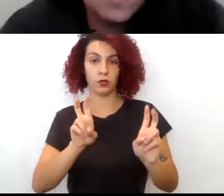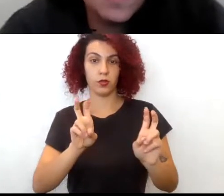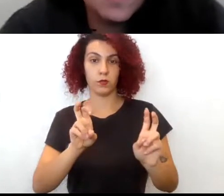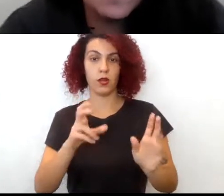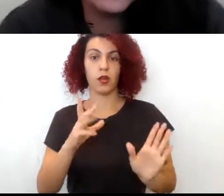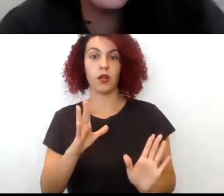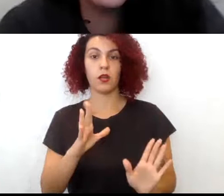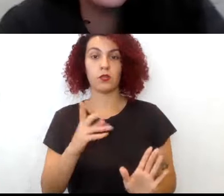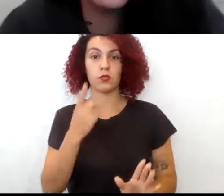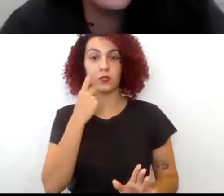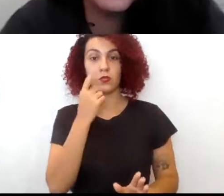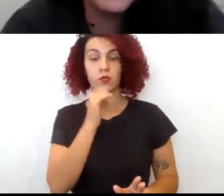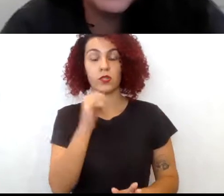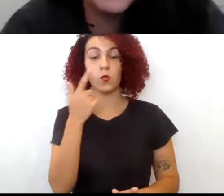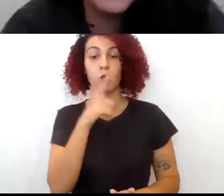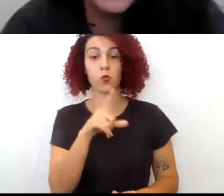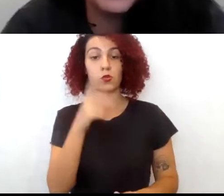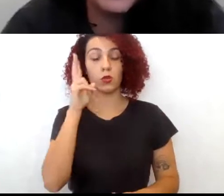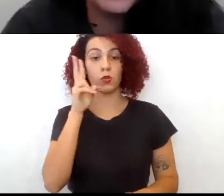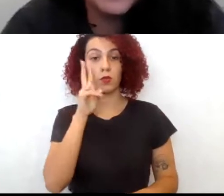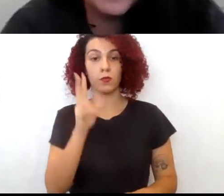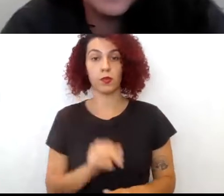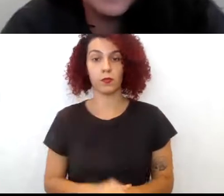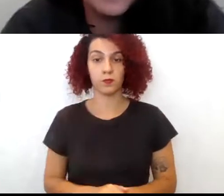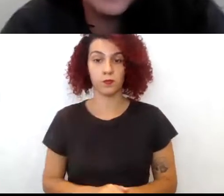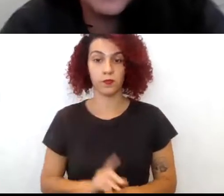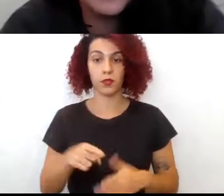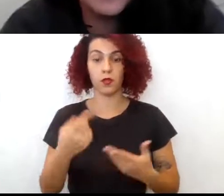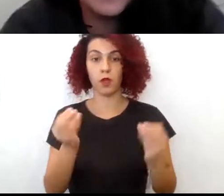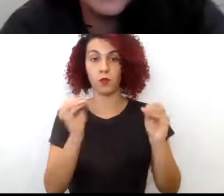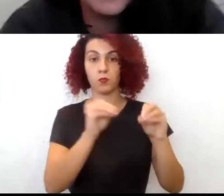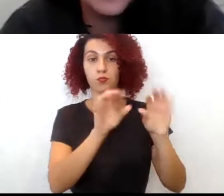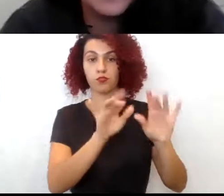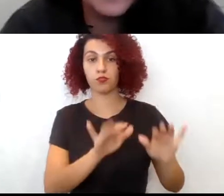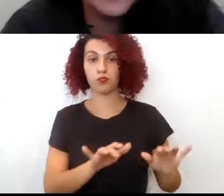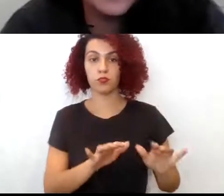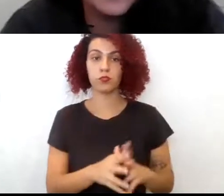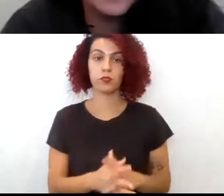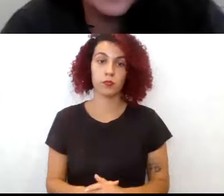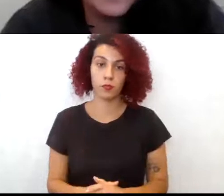deixamos consigo pegar aqui na tela eu coloco para vocês